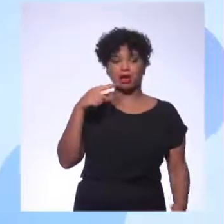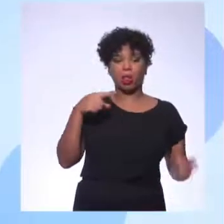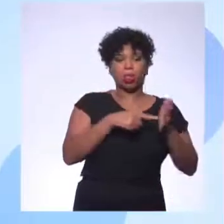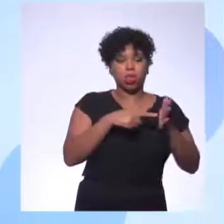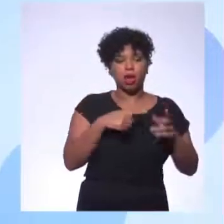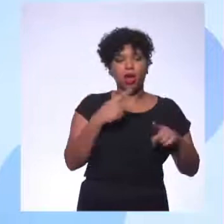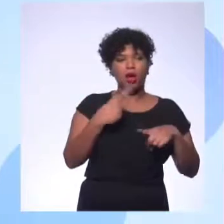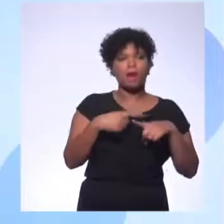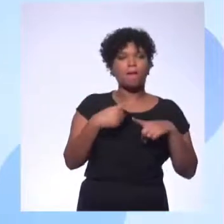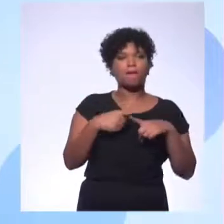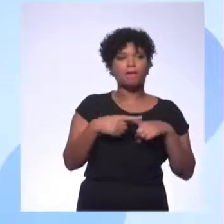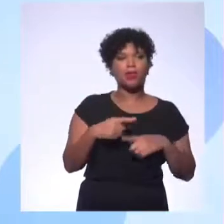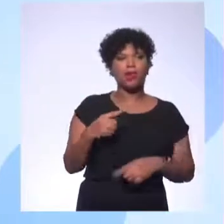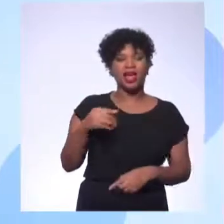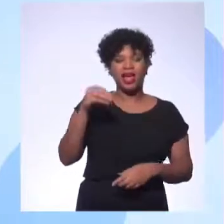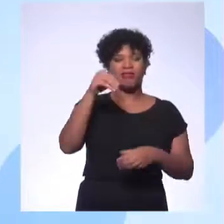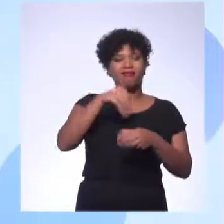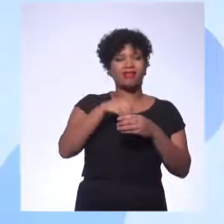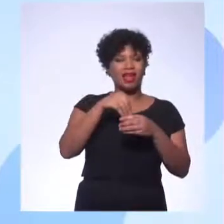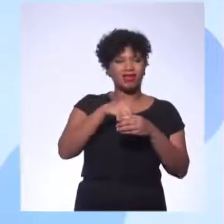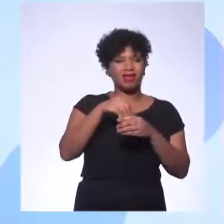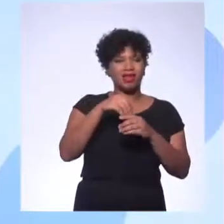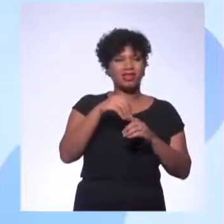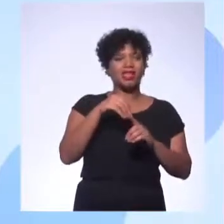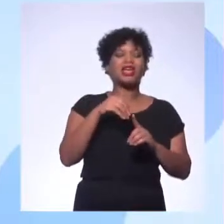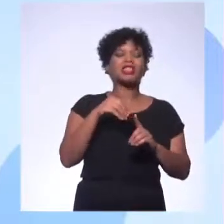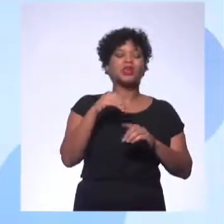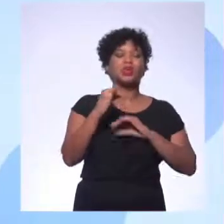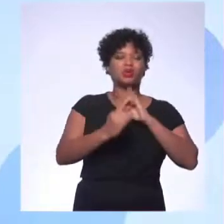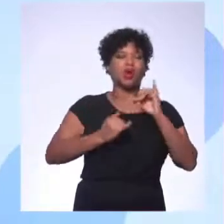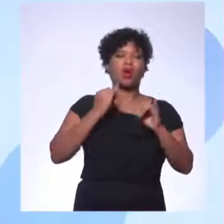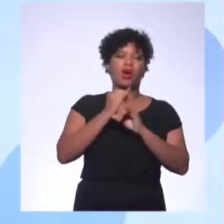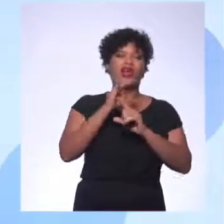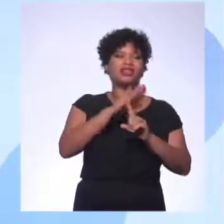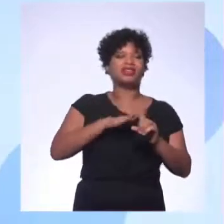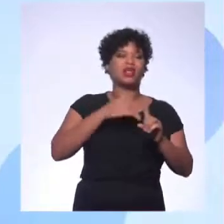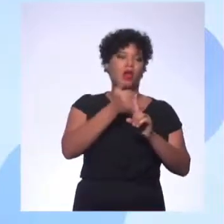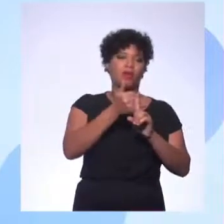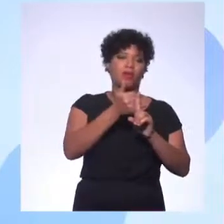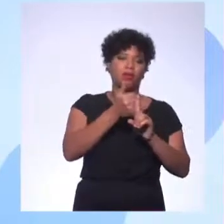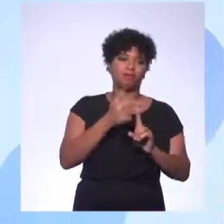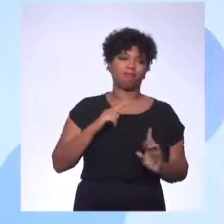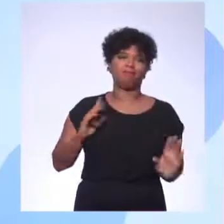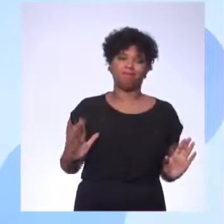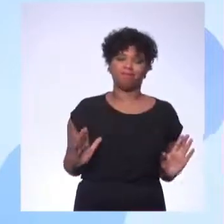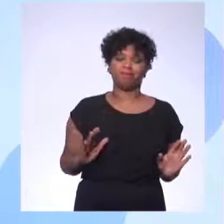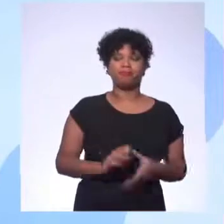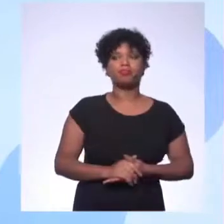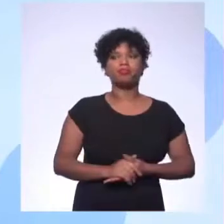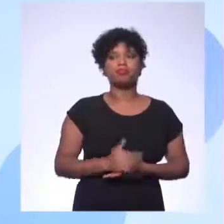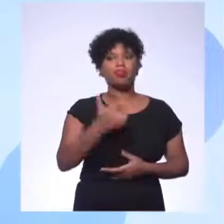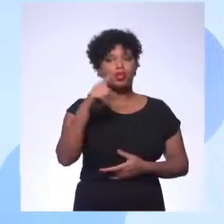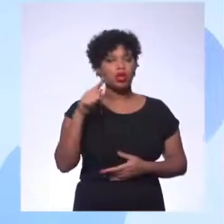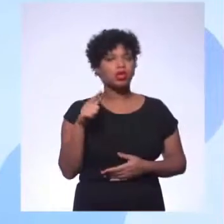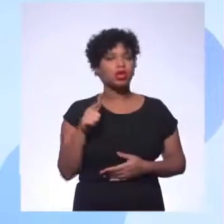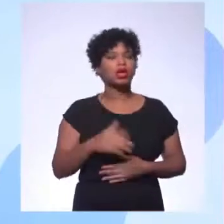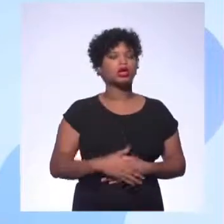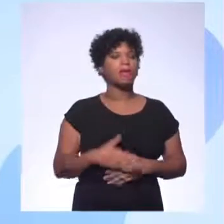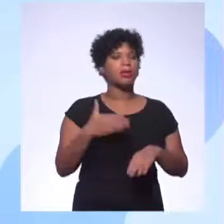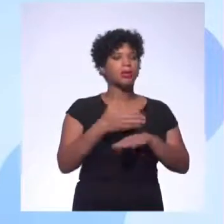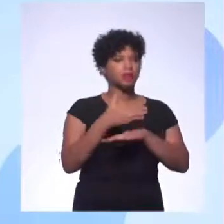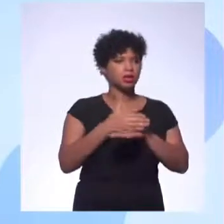filho praticava cyberbullying, né? Isso aí é muito comum também. Vamos ver mais participação sobre a